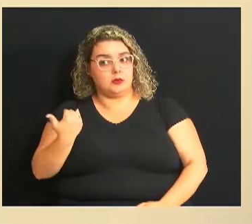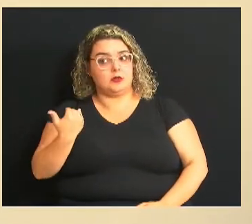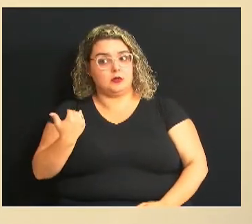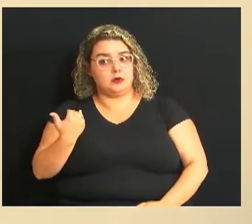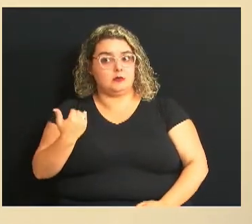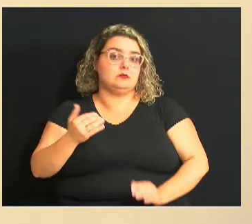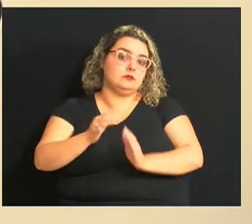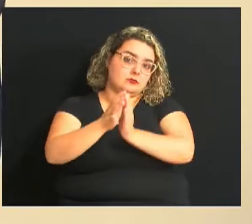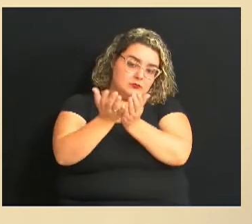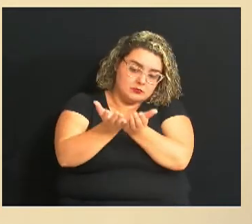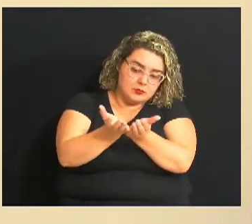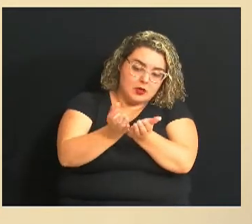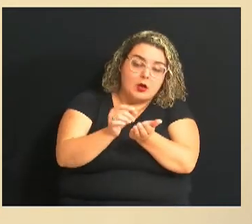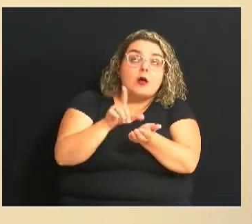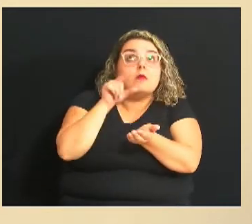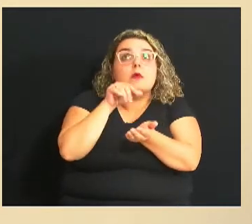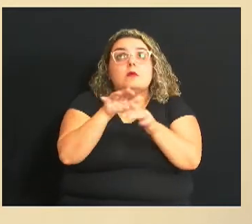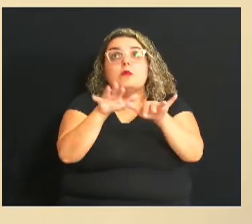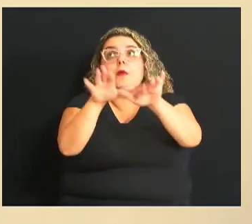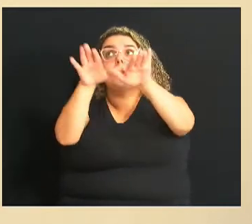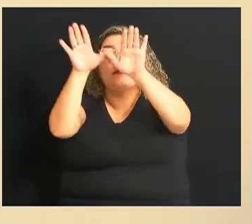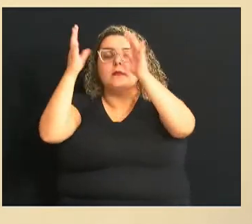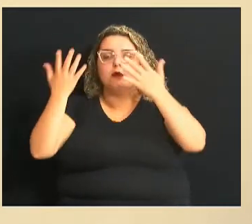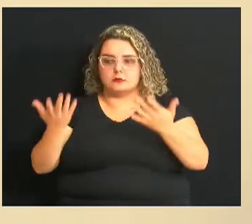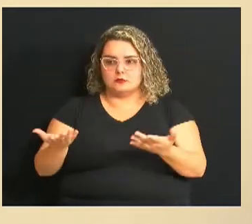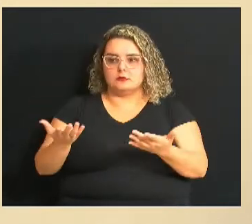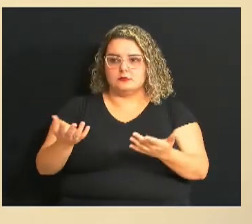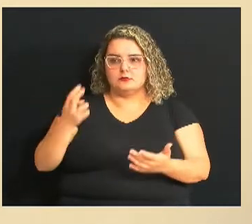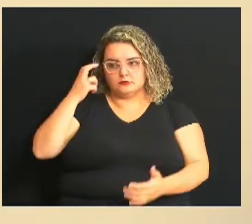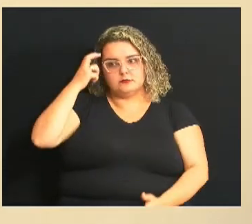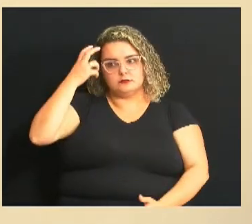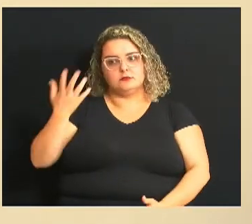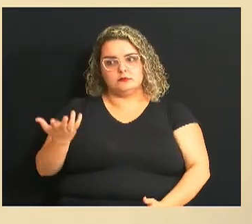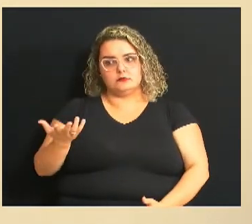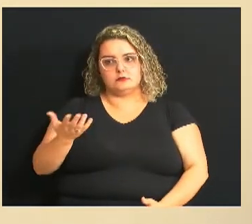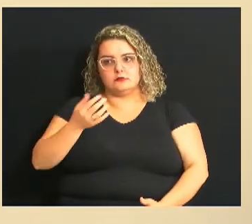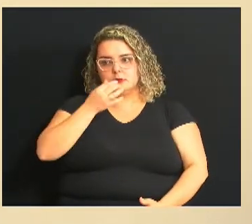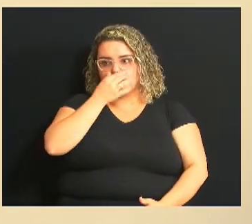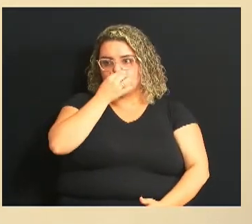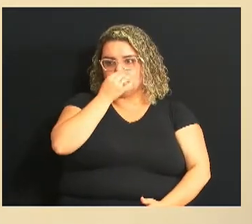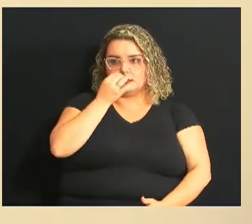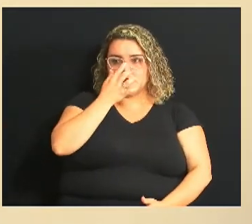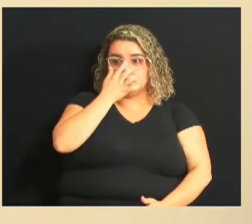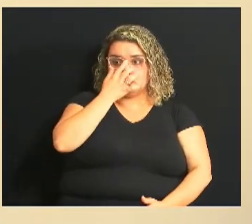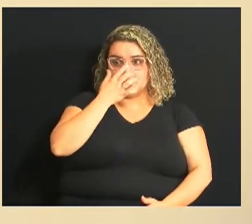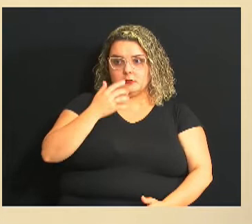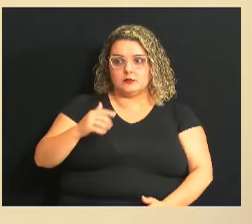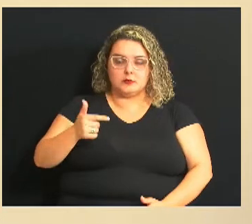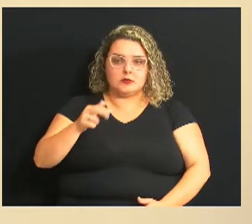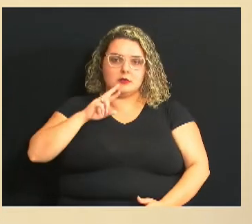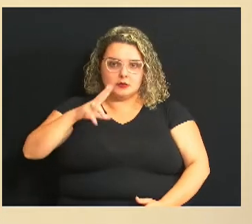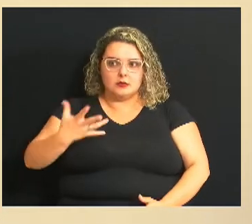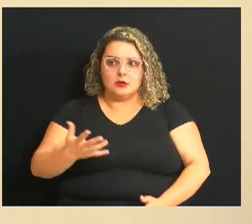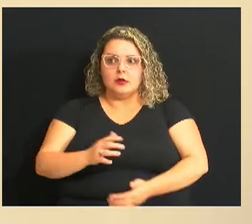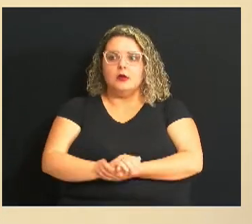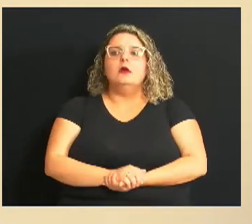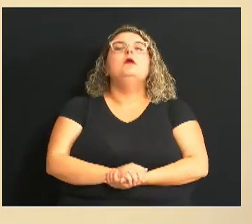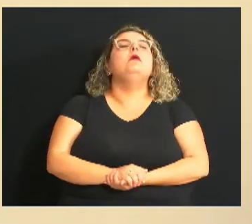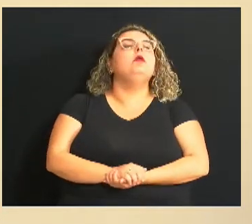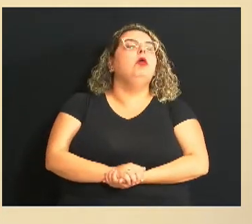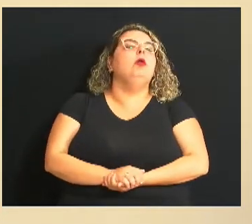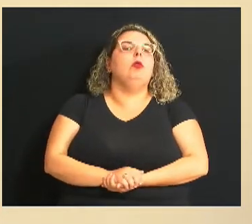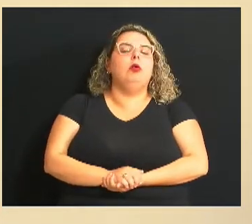abrir a mão, o pássaro voaria e o sábio seria desmascarado. Se o